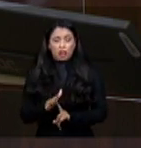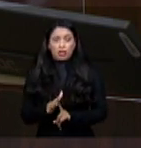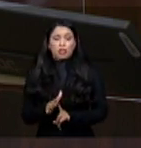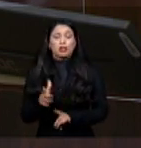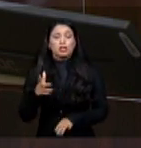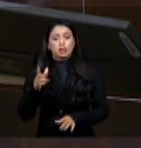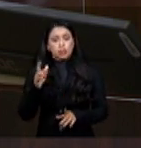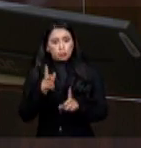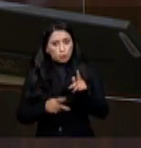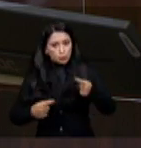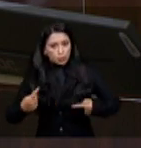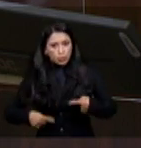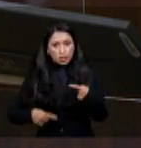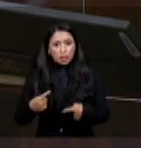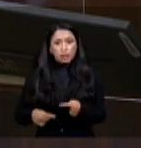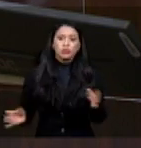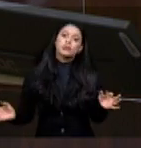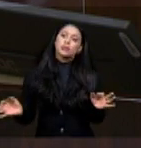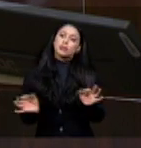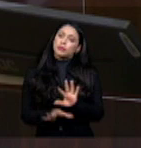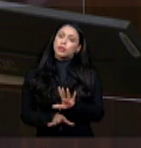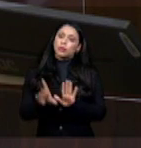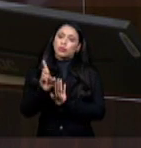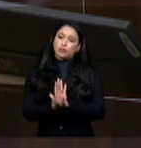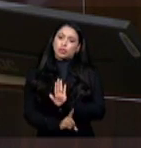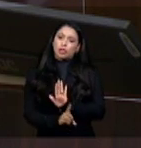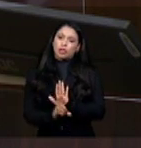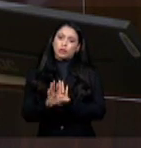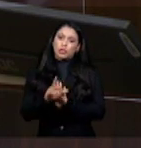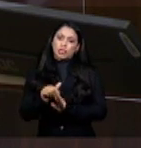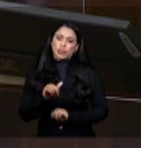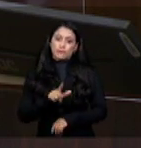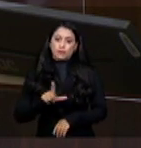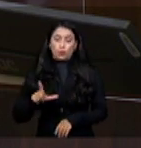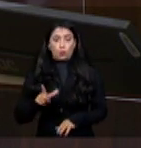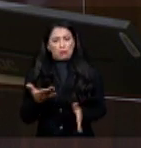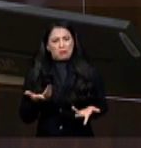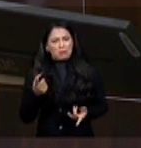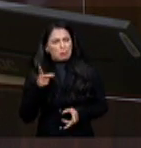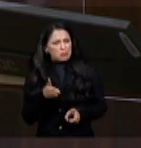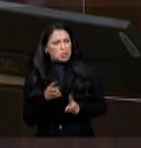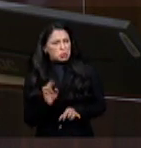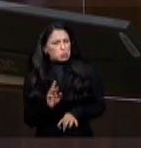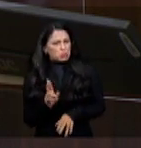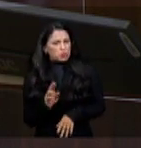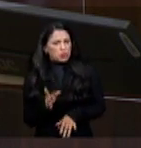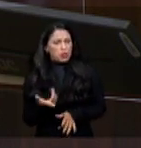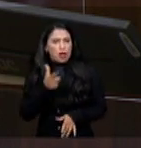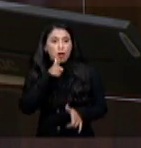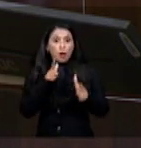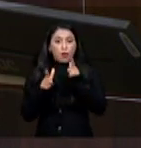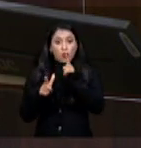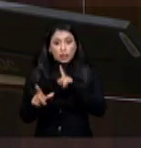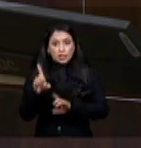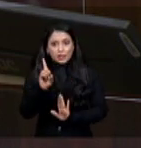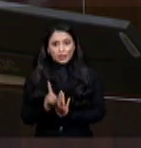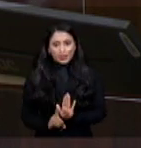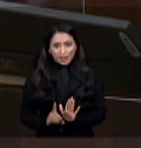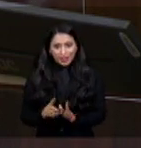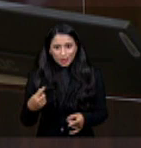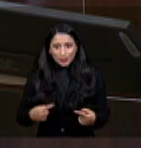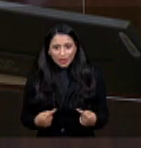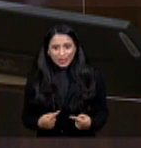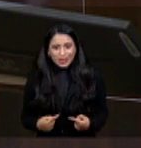e tornar terminando com os direitos civis o que me parece que não é bem assim porque no Brasil A Conquista dos direitos políticos